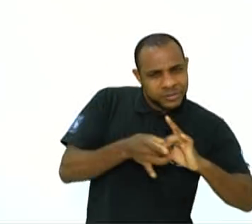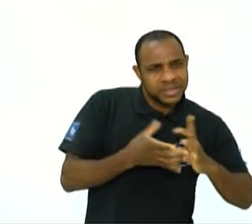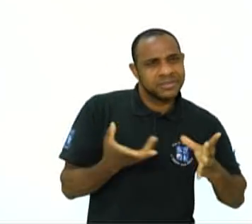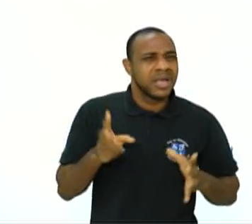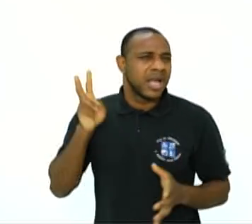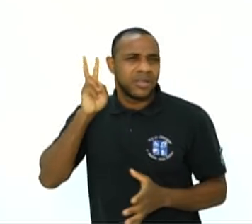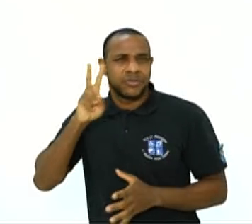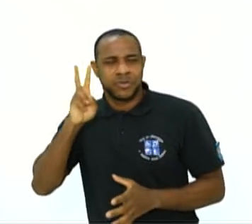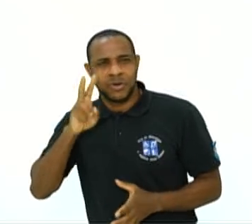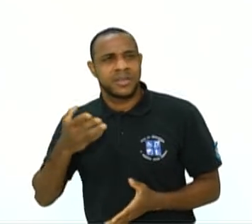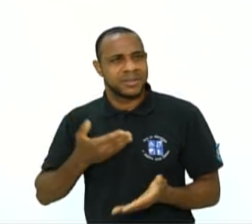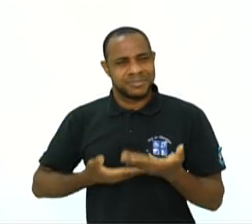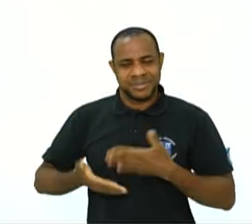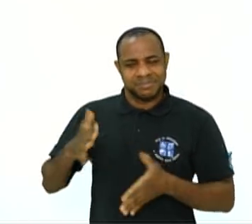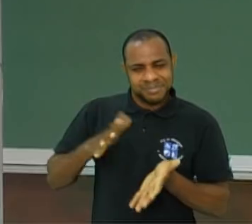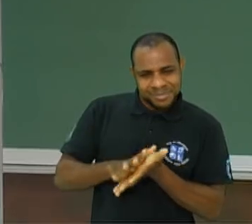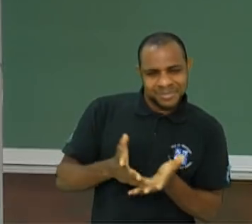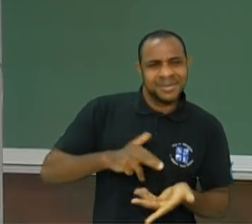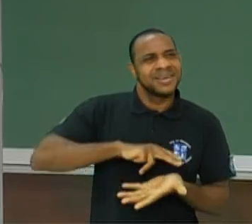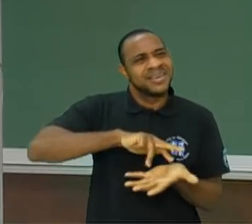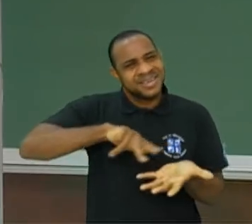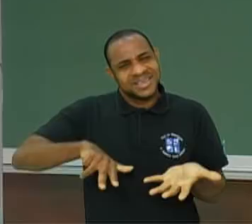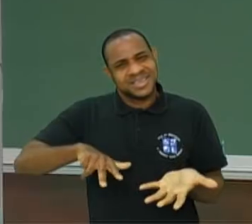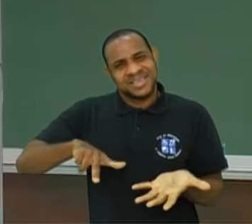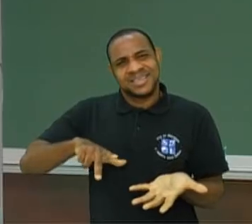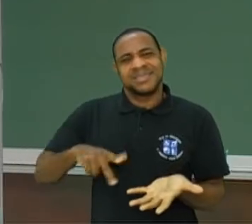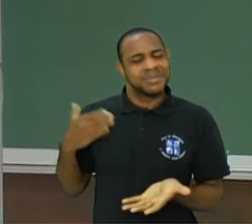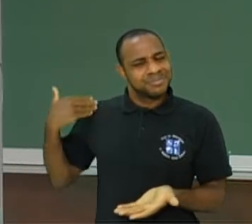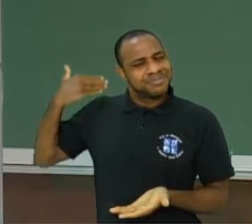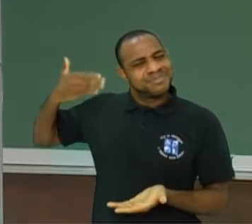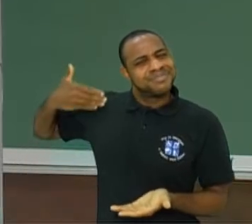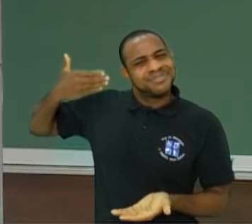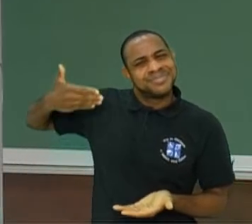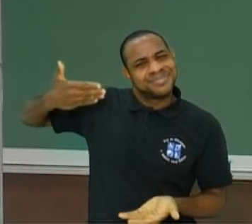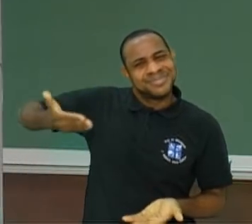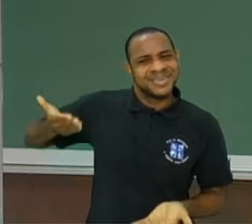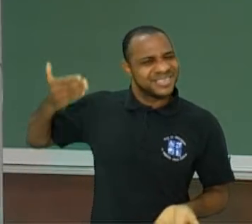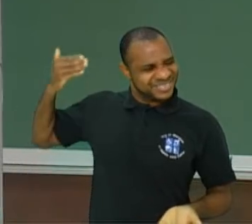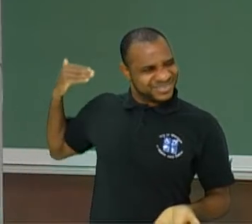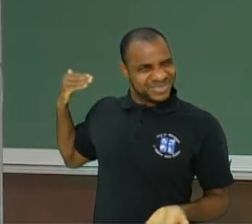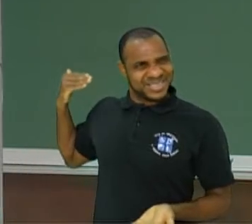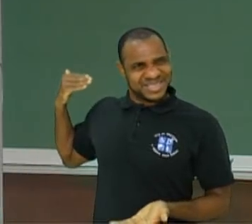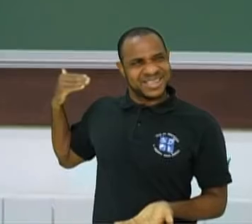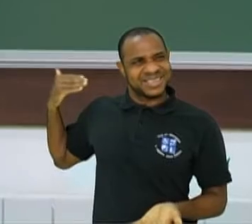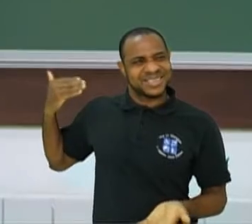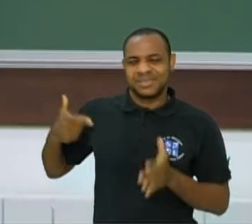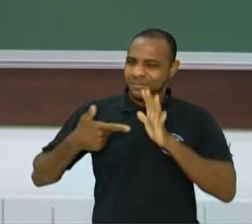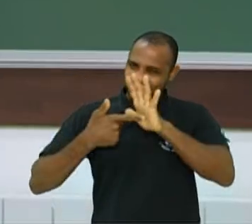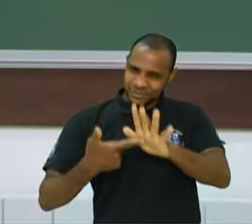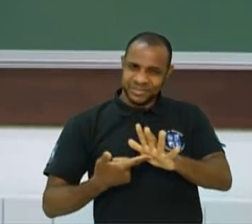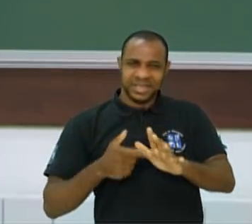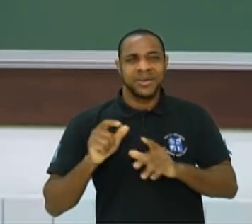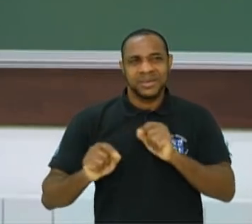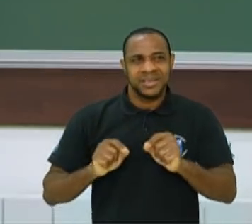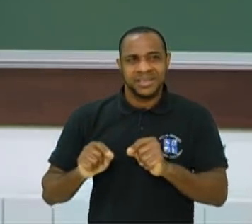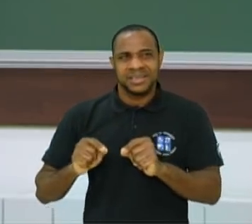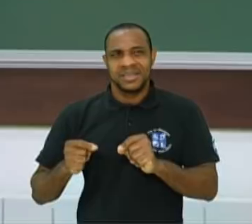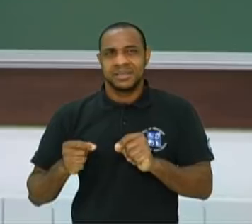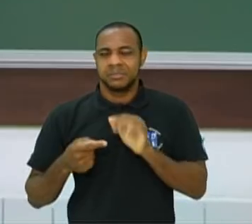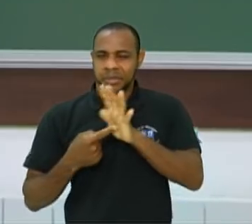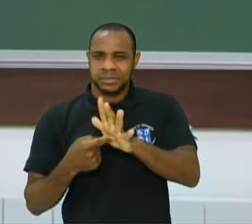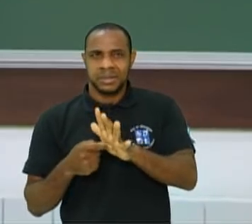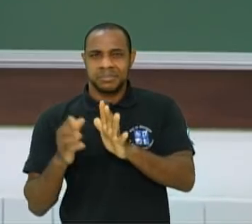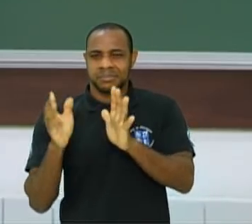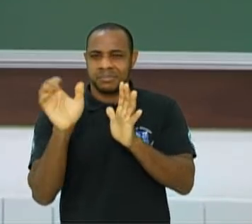a batida do tambor, enfim, toda essa ancestralidade carregada e forte que vai estar